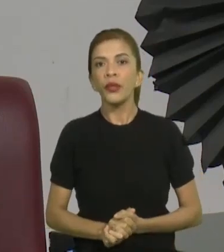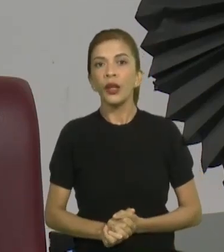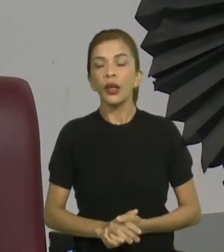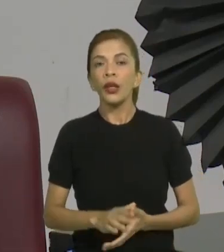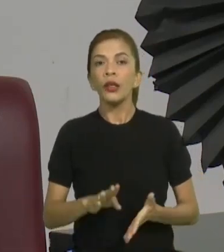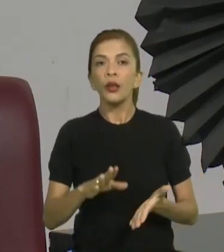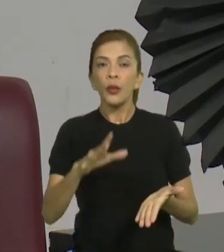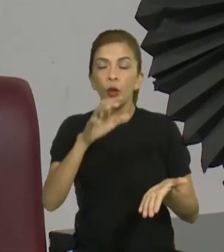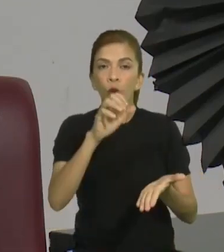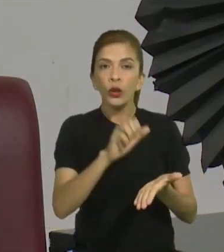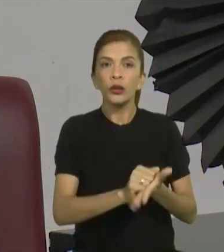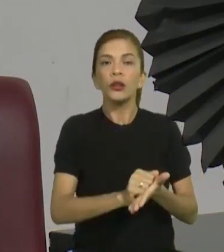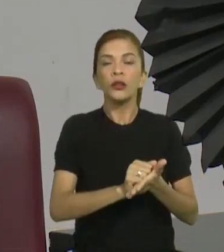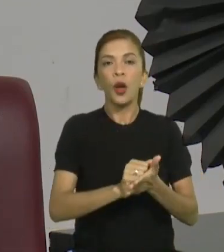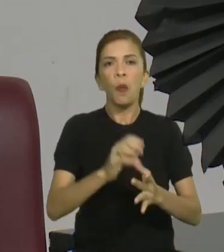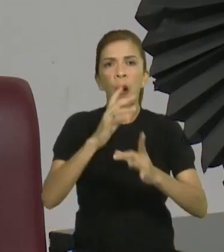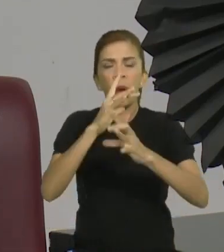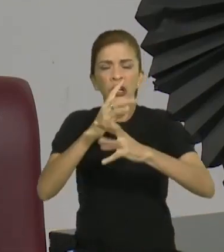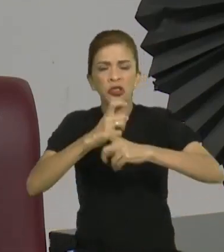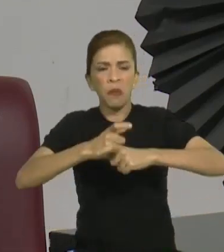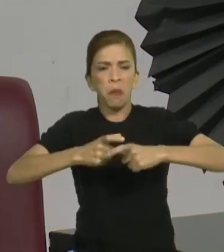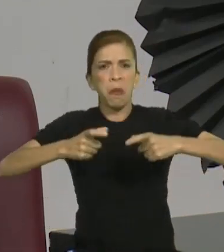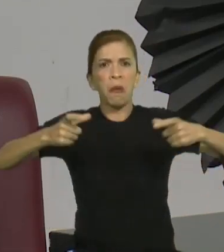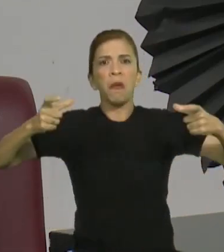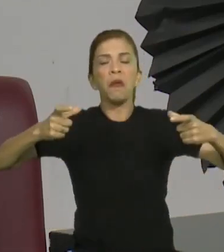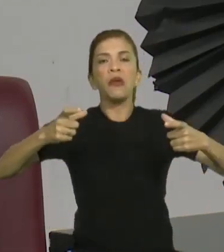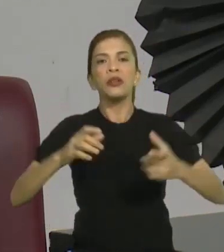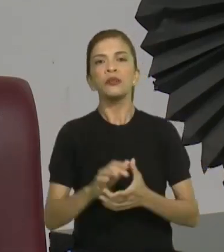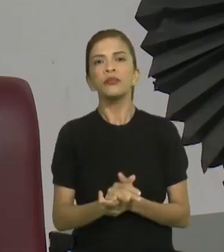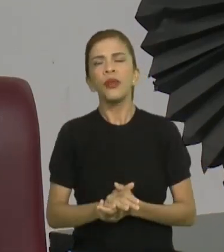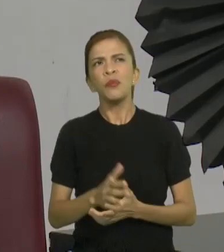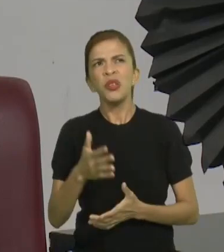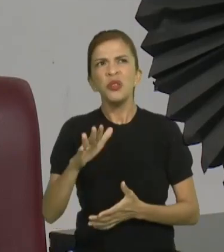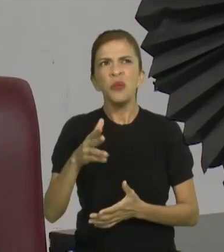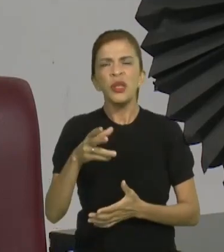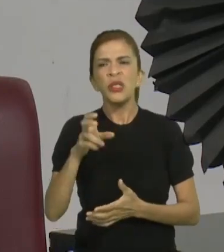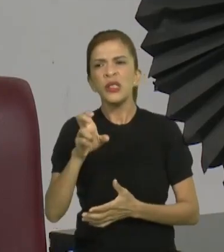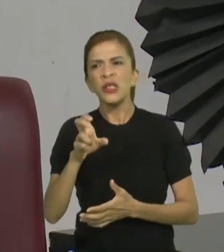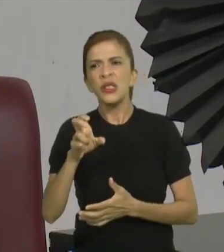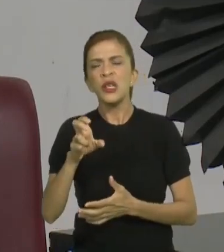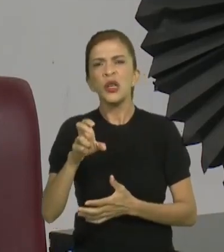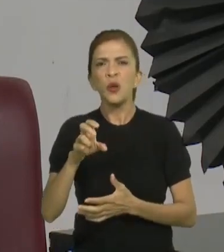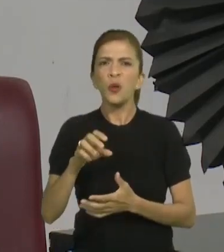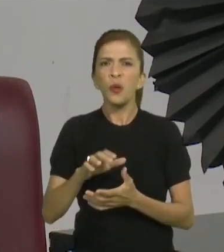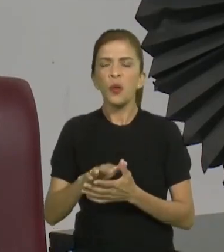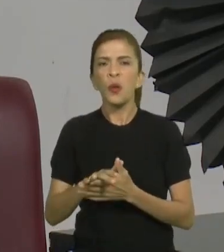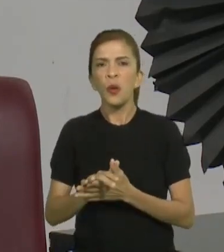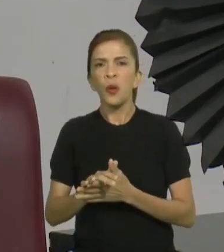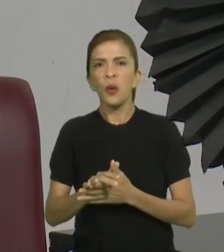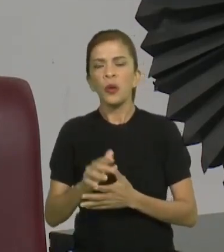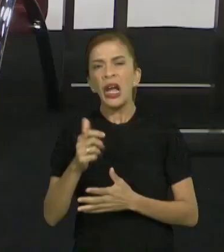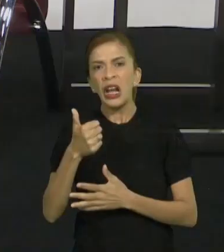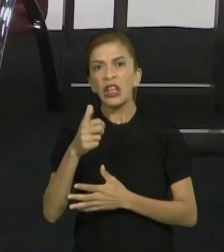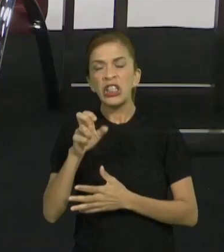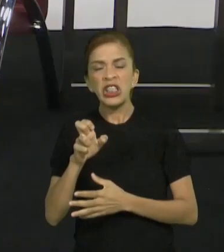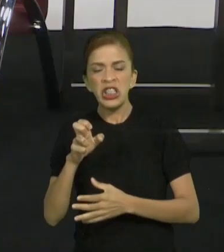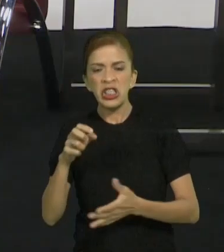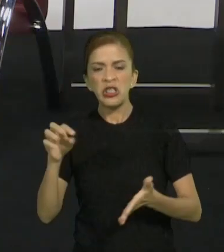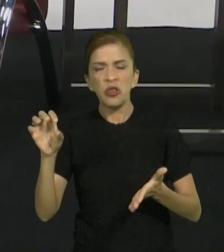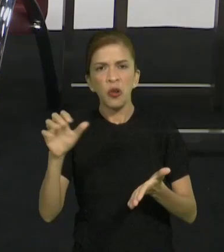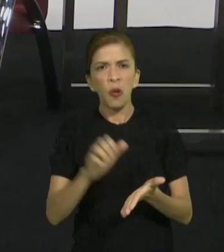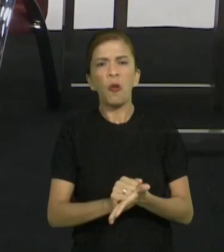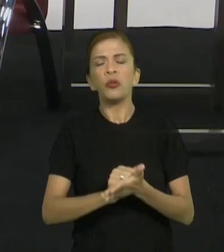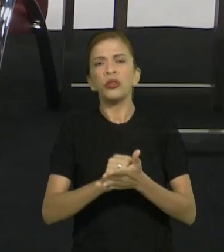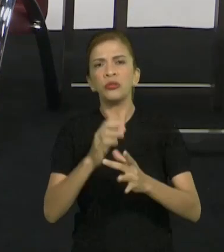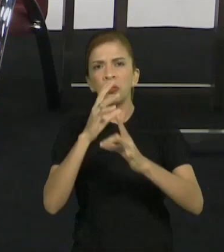uma orquestra bem grande. Era para ter tipo uns 5 metais. Ela contratou uns 15, porque ela disse que